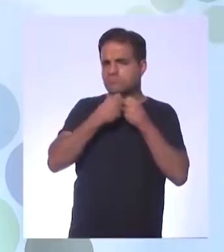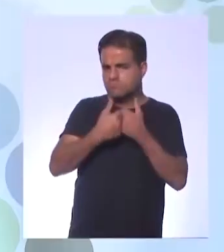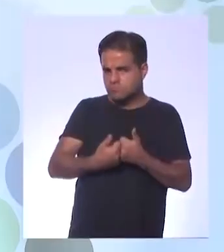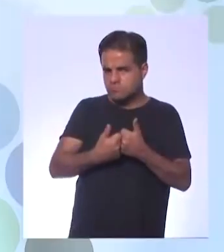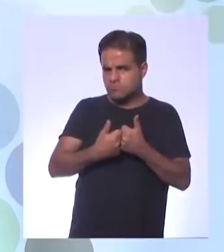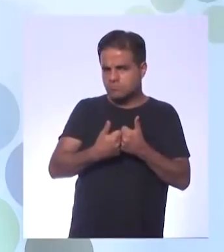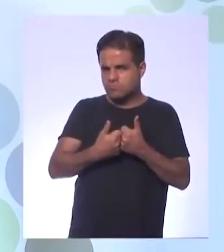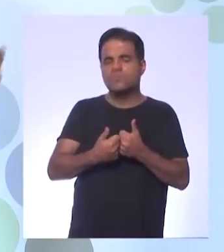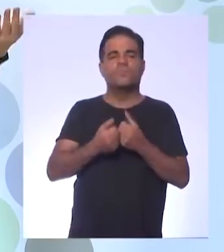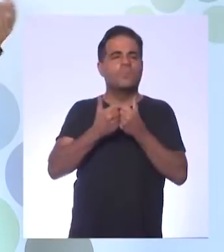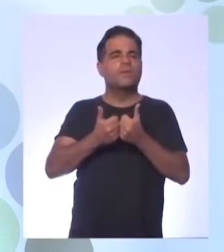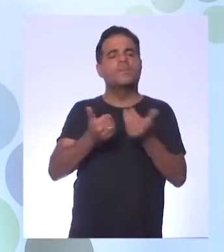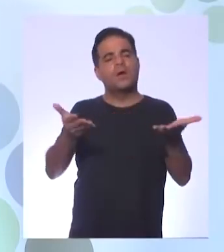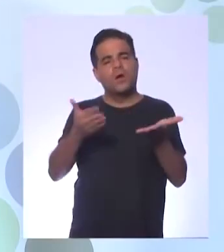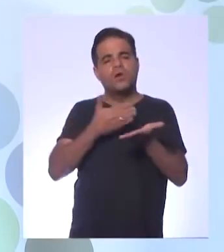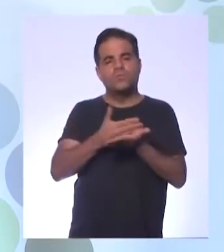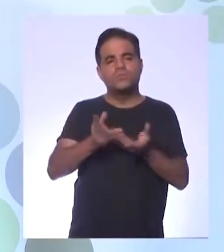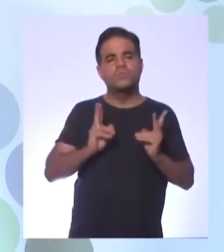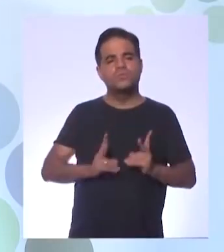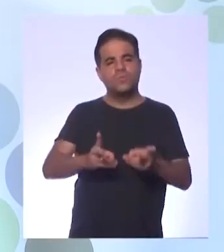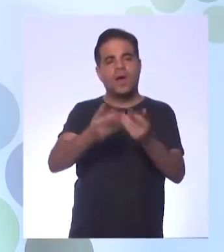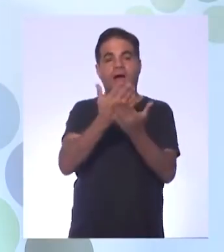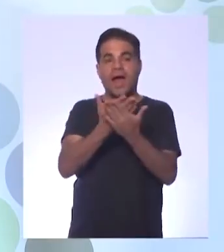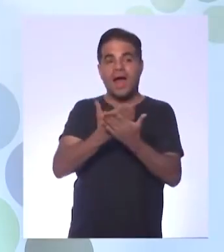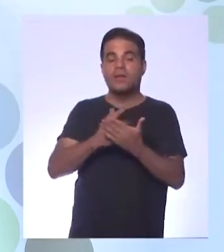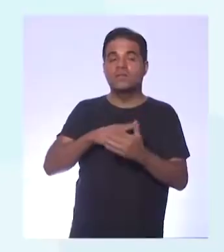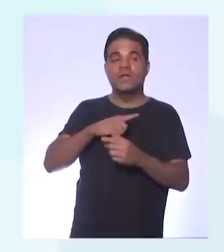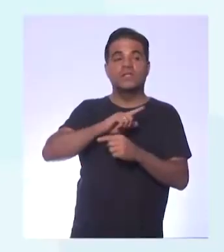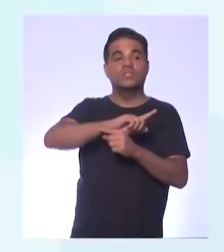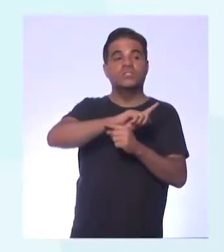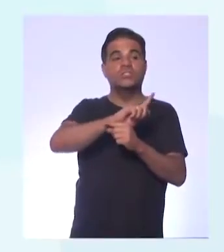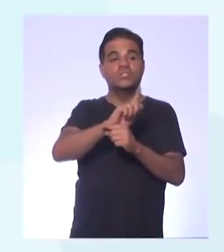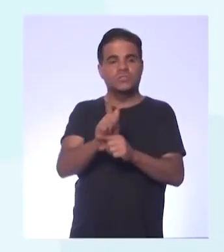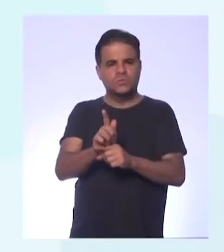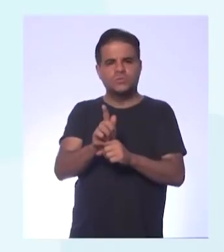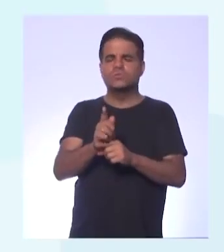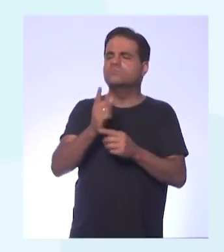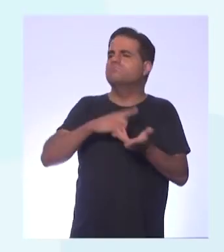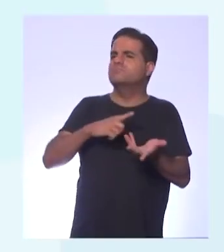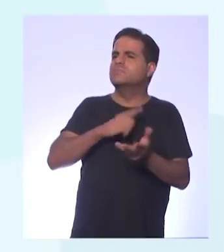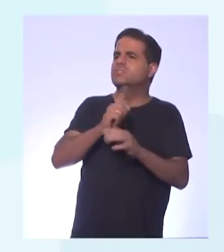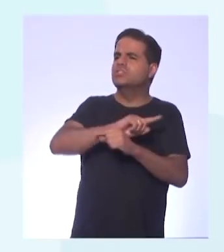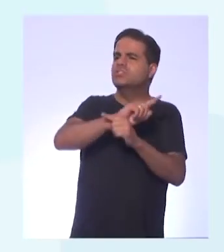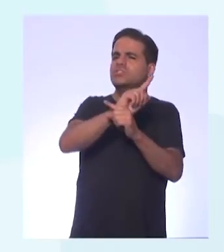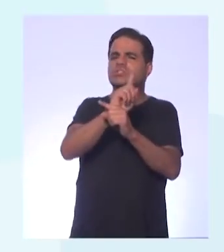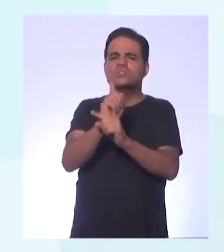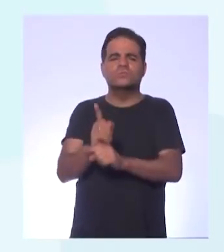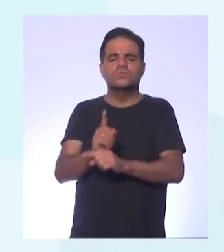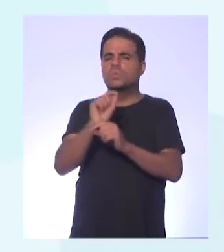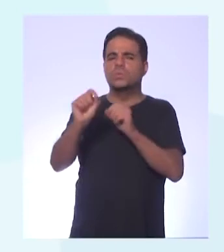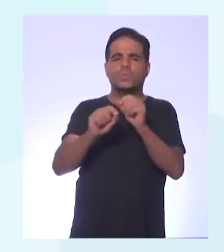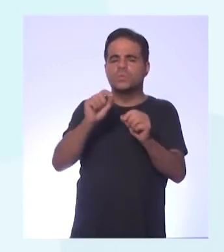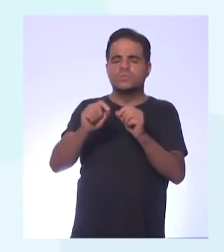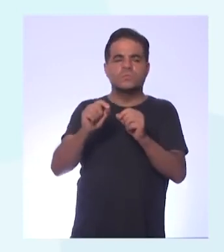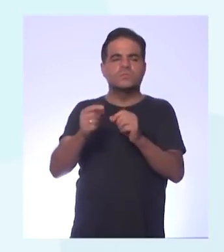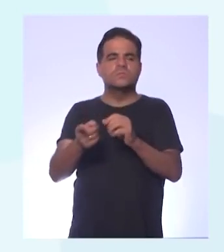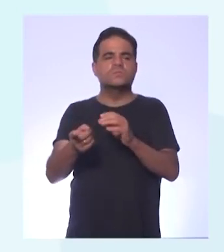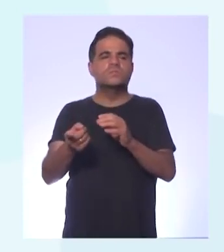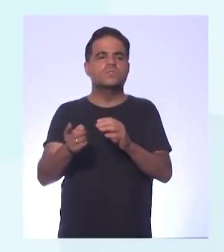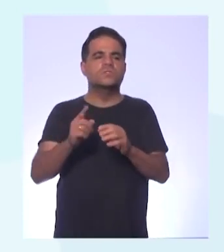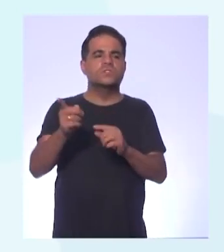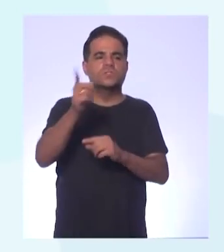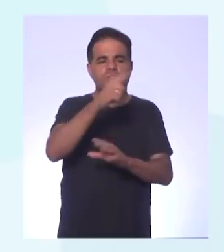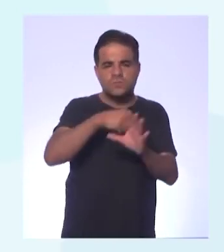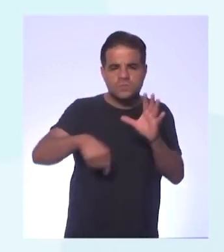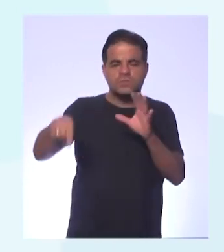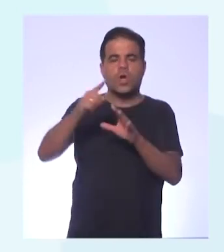bem? Muito bem. Vamos então continuar agora, porque a gente tem lá giros. O que a gente tem de giros lá? Bom, a gente tem giro de volta completa,